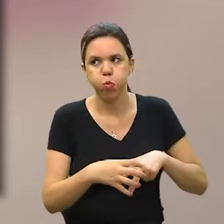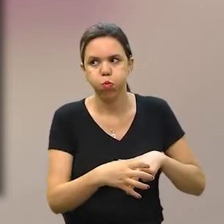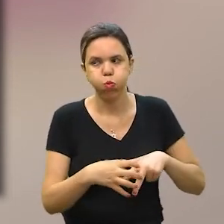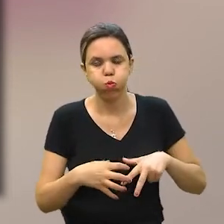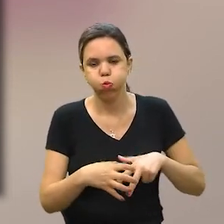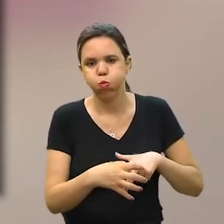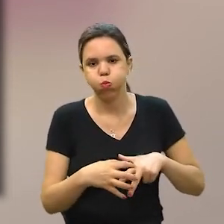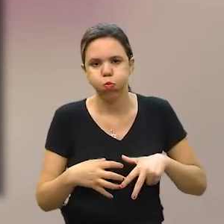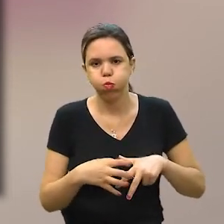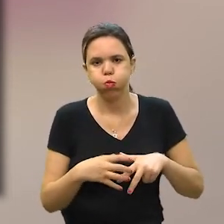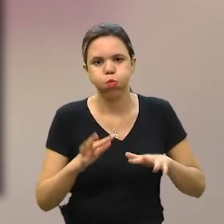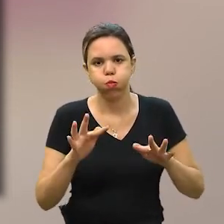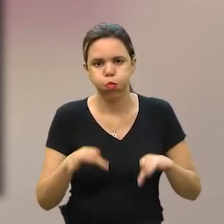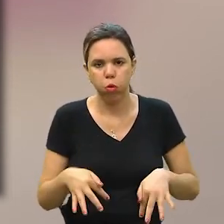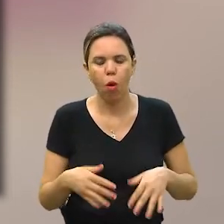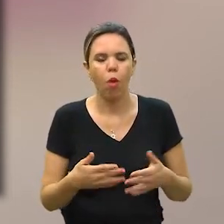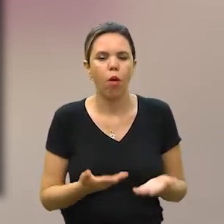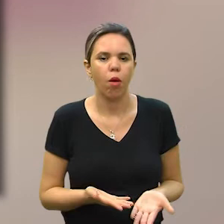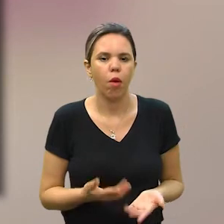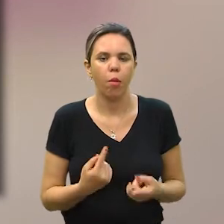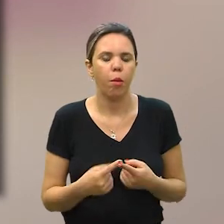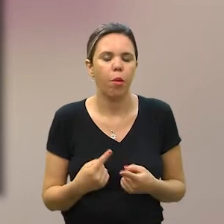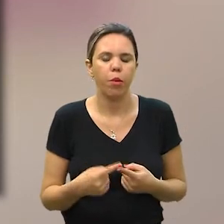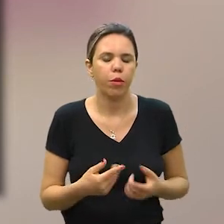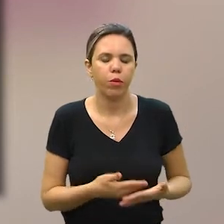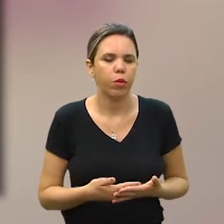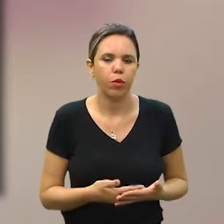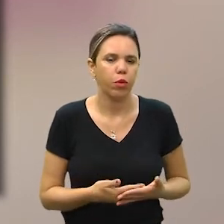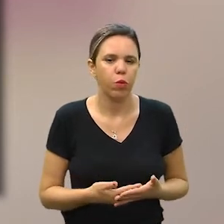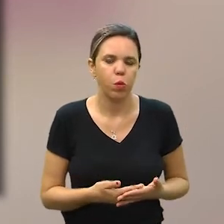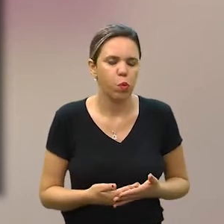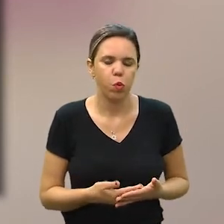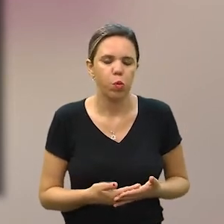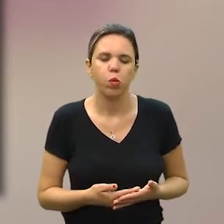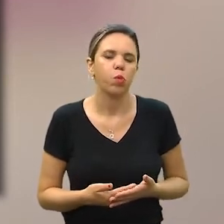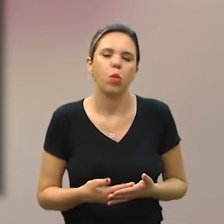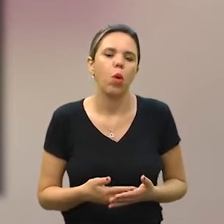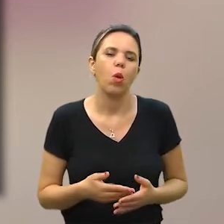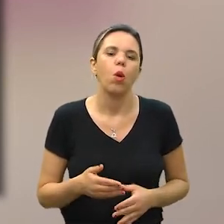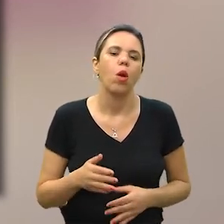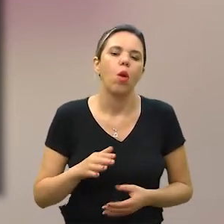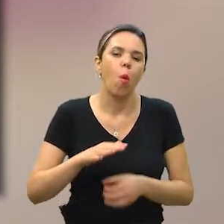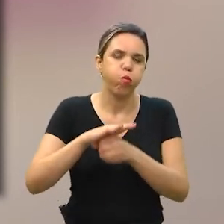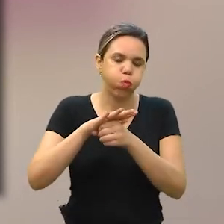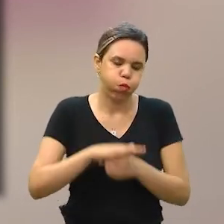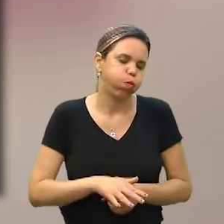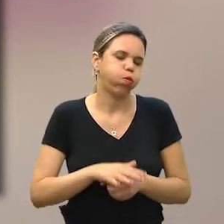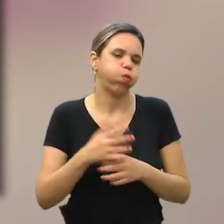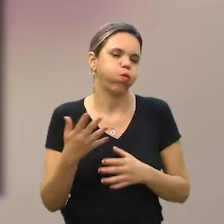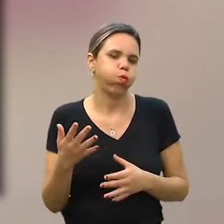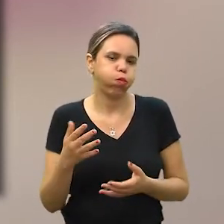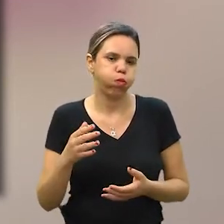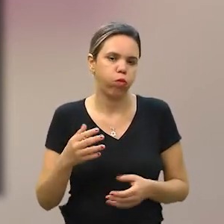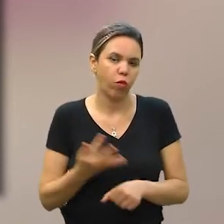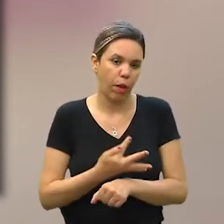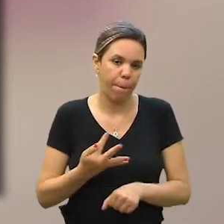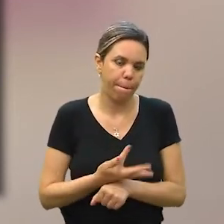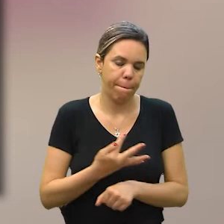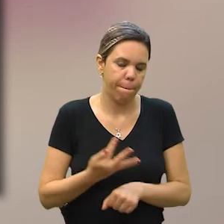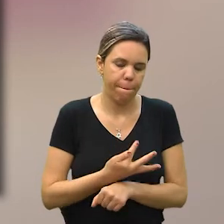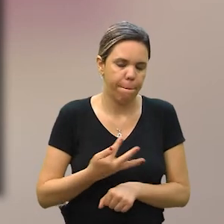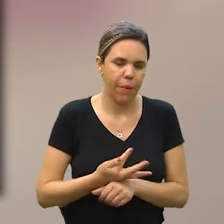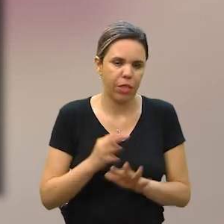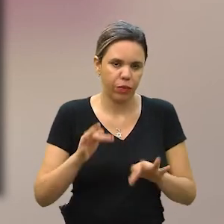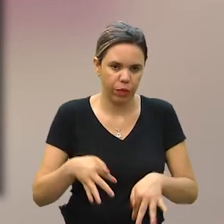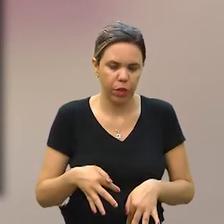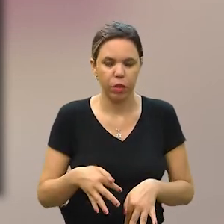inchaçozinho nas pernas no final do pré-natal, porque o bebê comprime as veias no final. Mas o que chama atenção para a trombose?